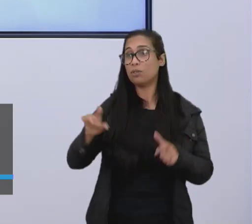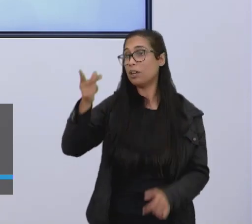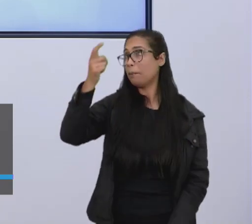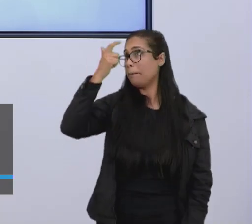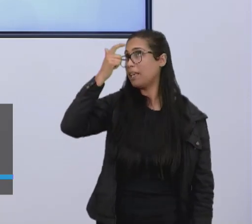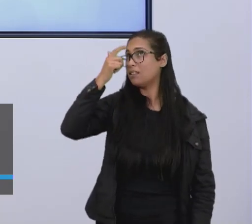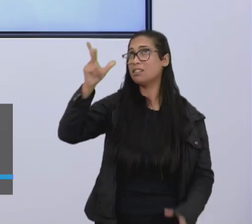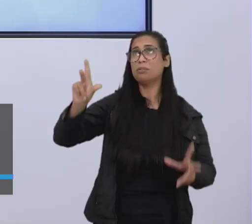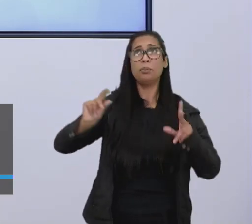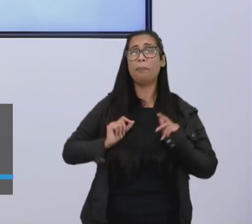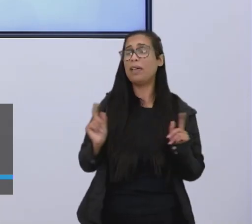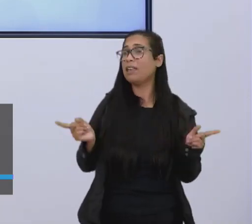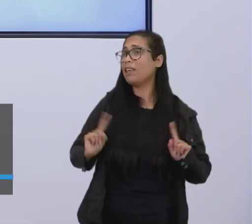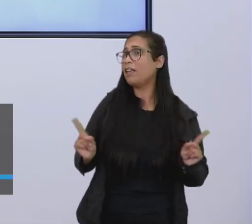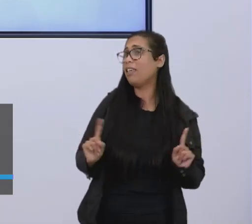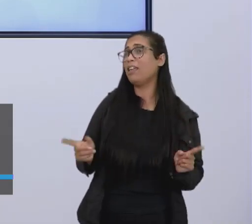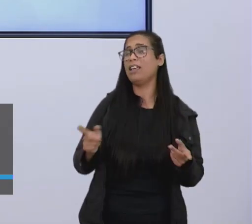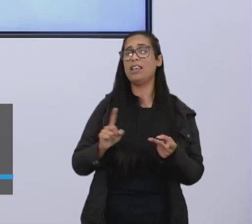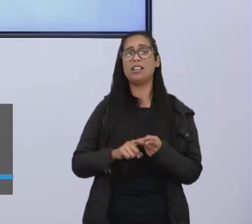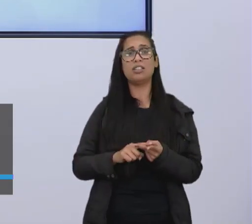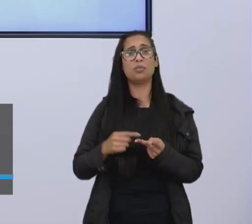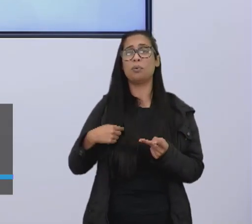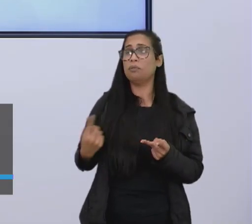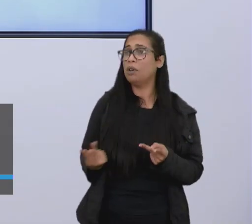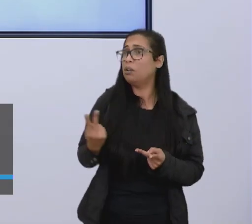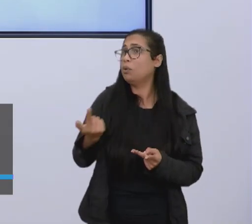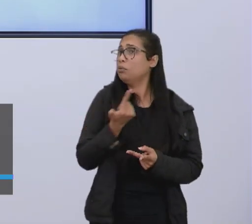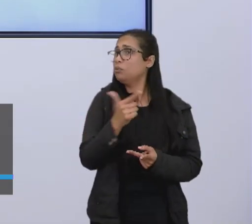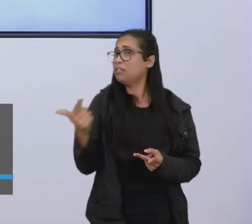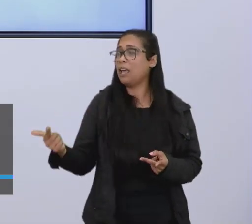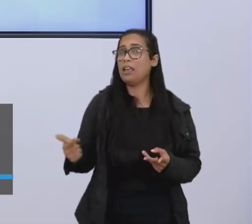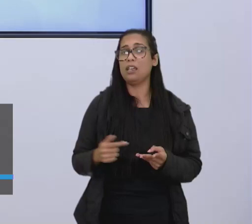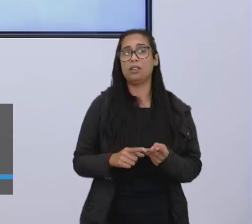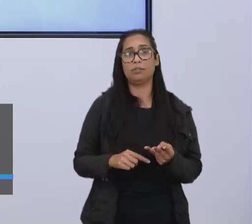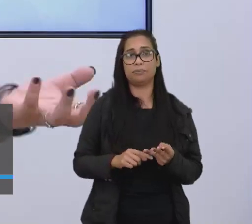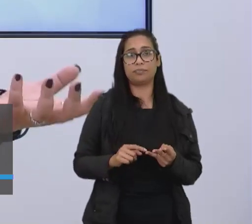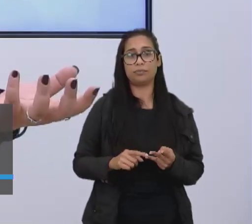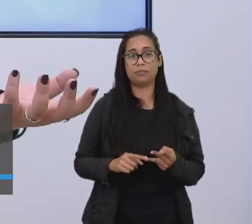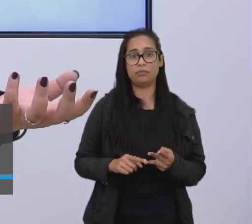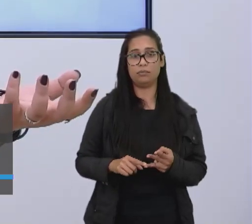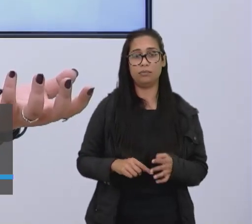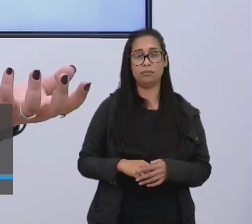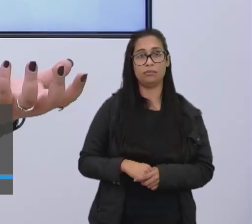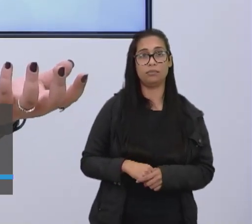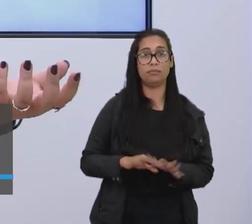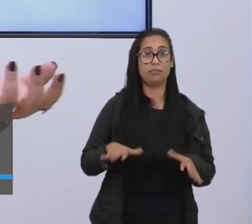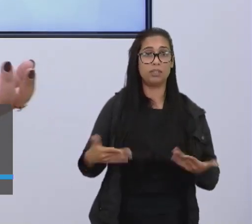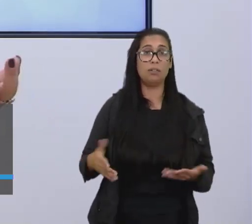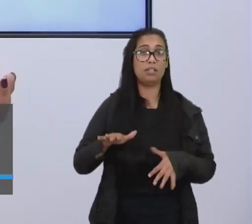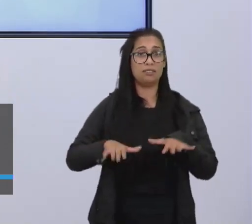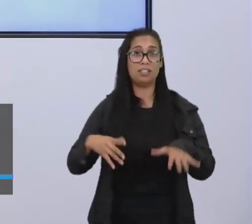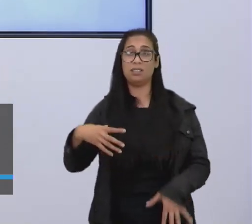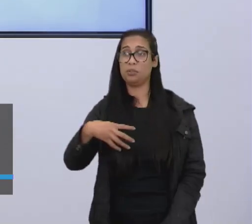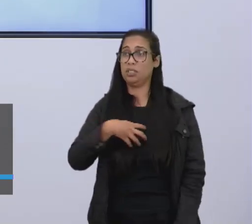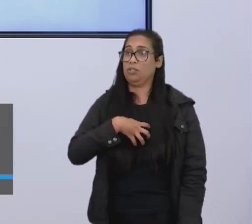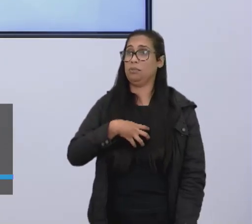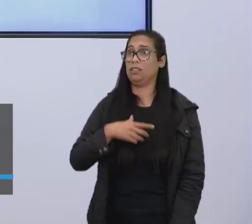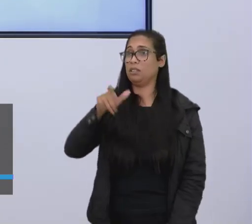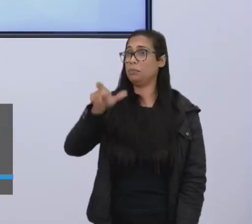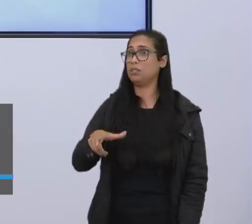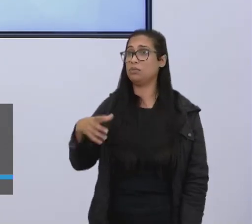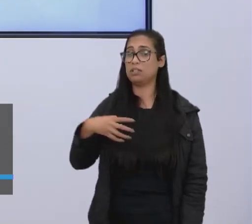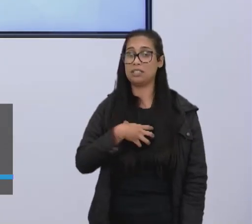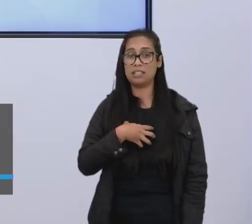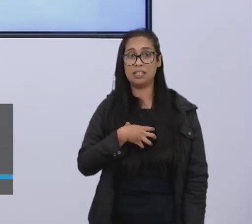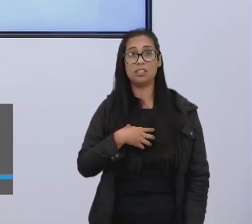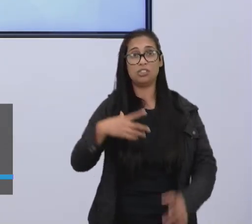tipo, que ela vale alguma coisa. E se esse não é o sentimento que essa pessoa tem, às vezes o outro que o resta